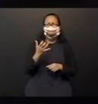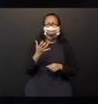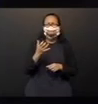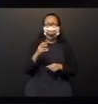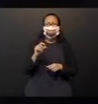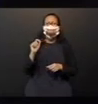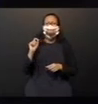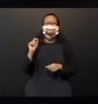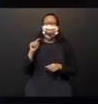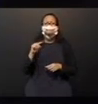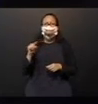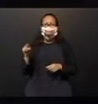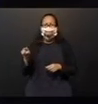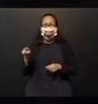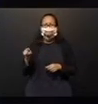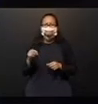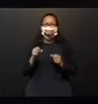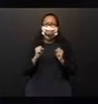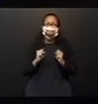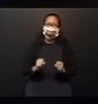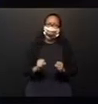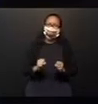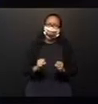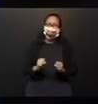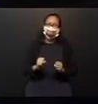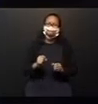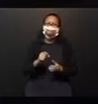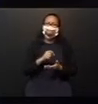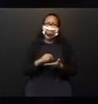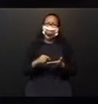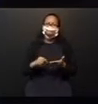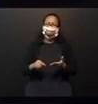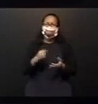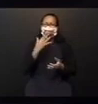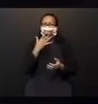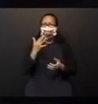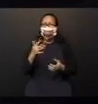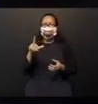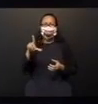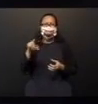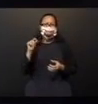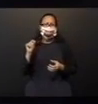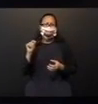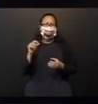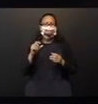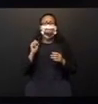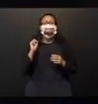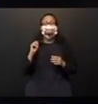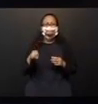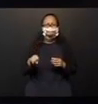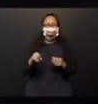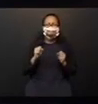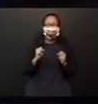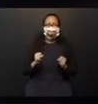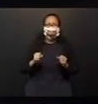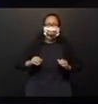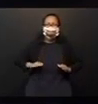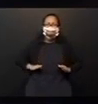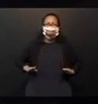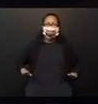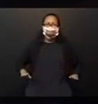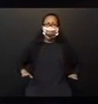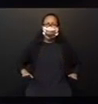indicar a cor que você quer, a cor que você prefere? Sim, tá? Então, na vitrine havia saias,